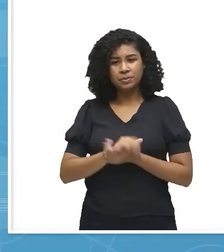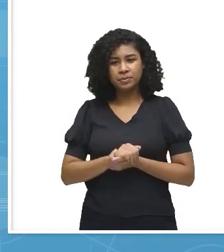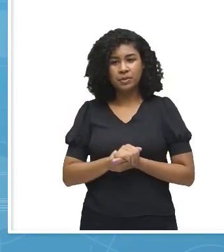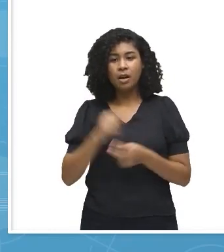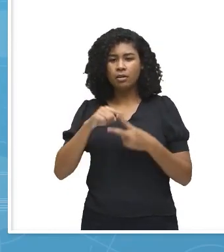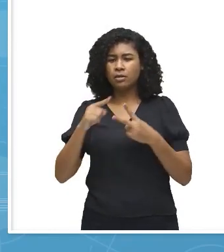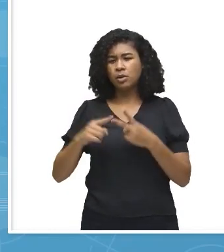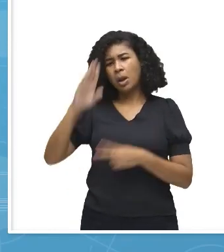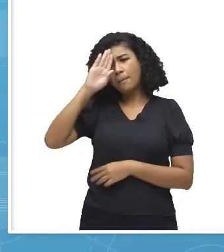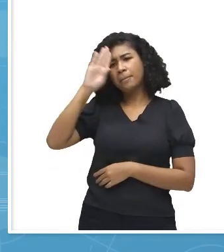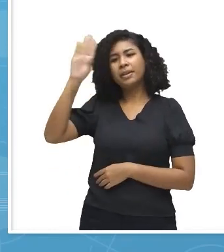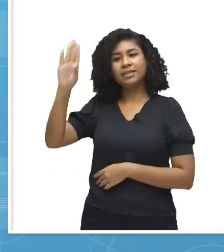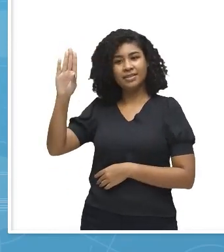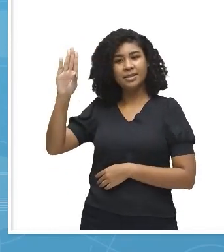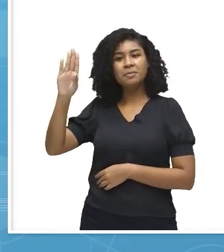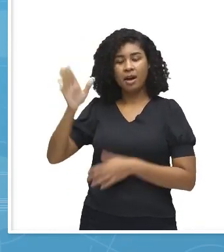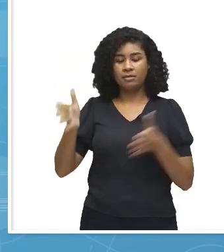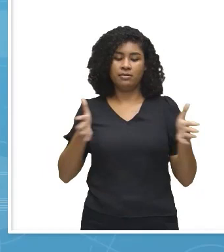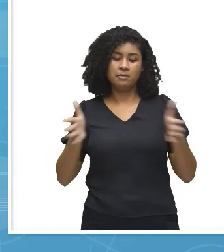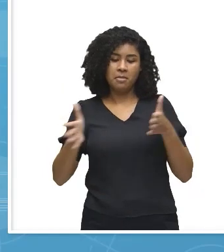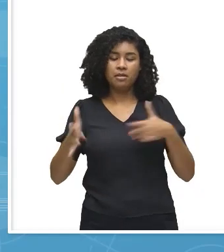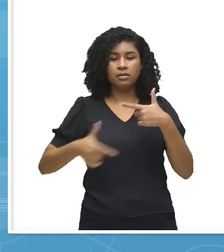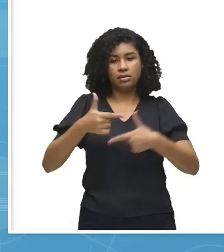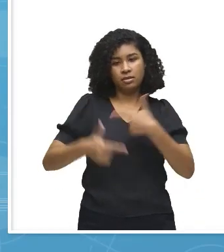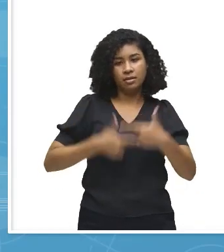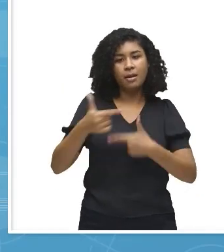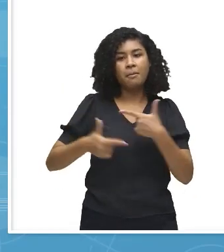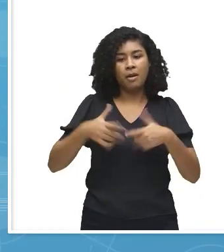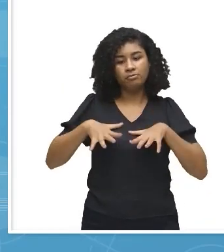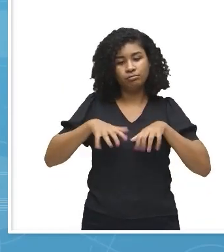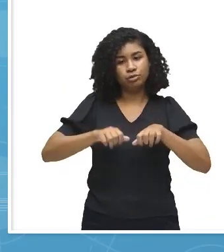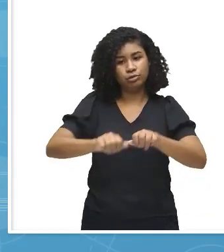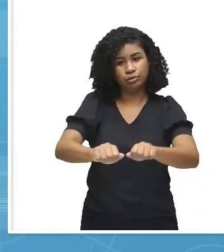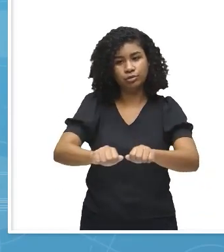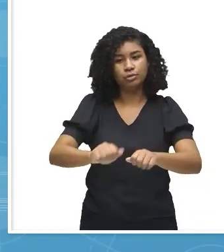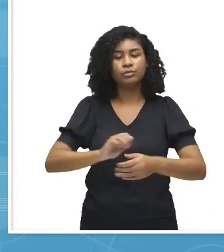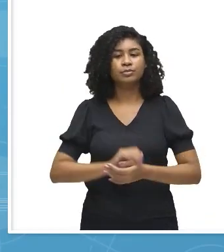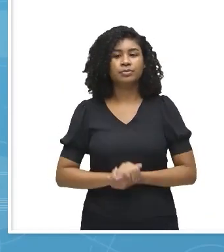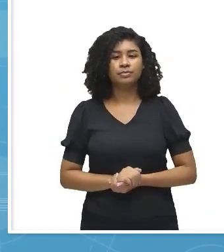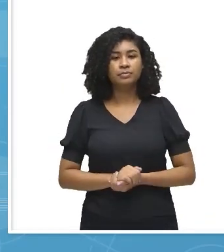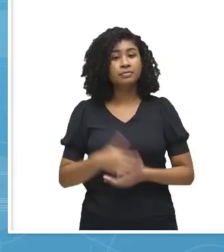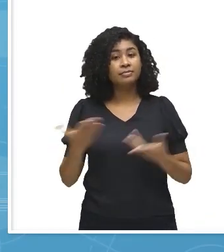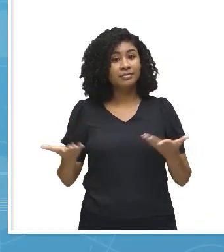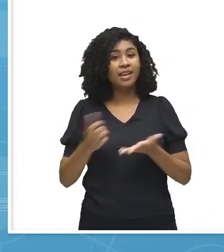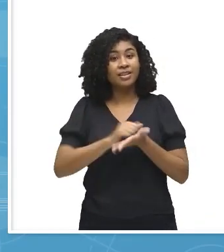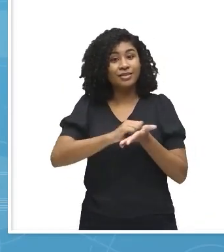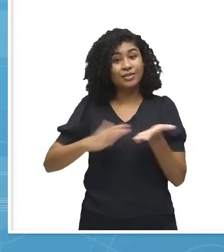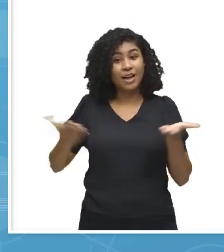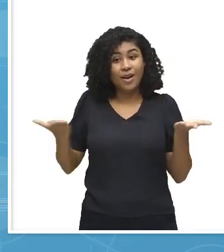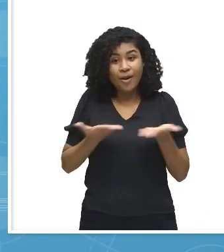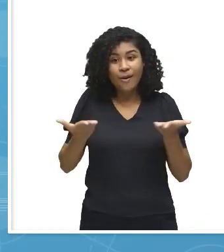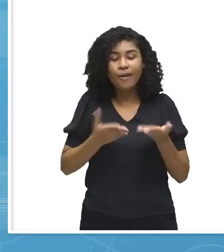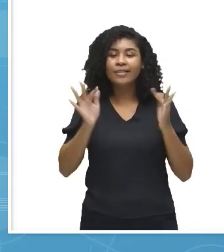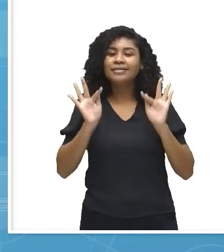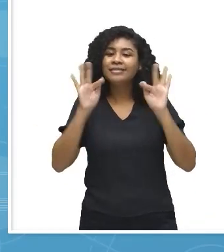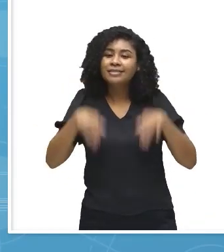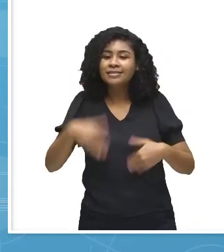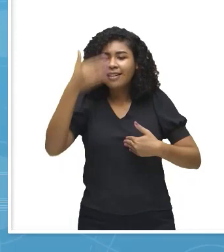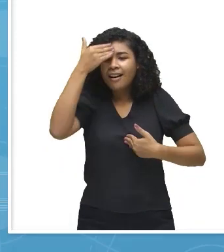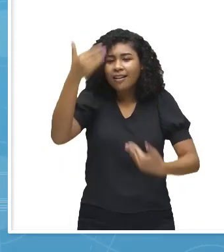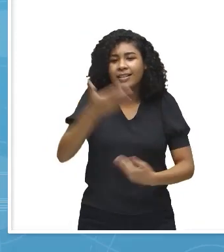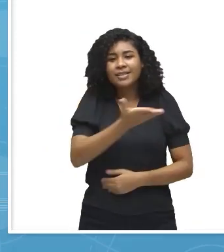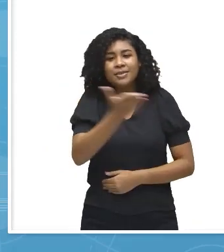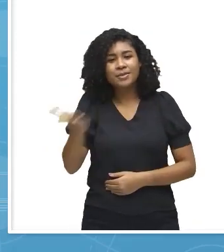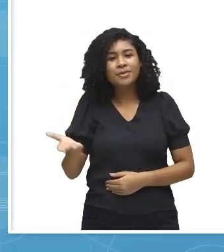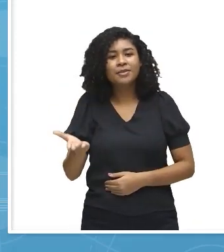aí durante esse período colonial, né? Durante o período da colonização. Então, essa foi a nossa atividade. Agradeço aí a participação de todos